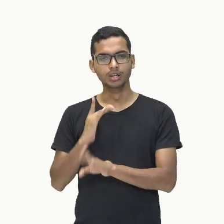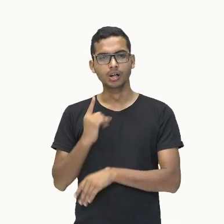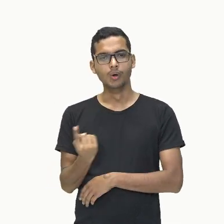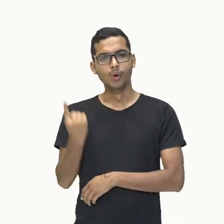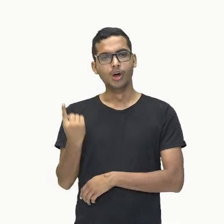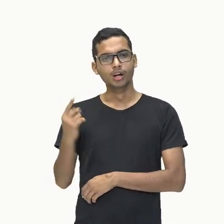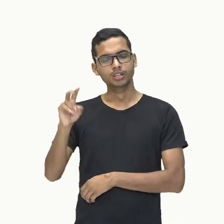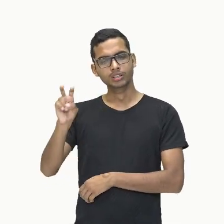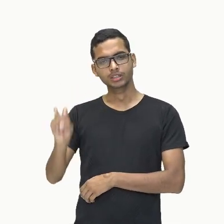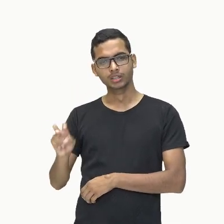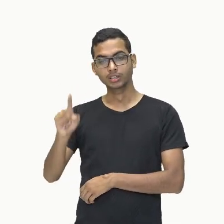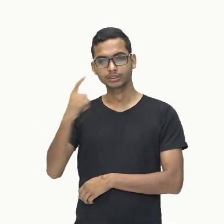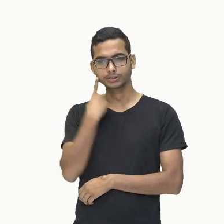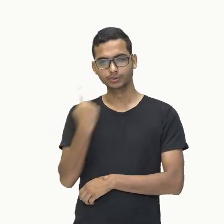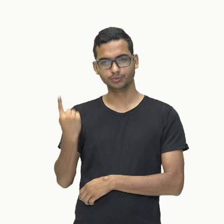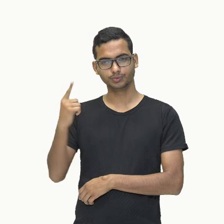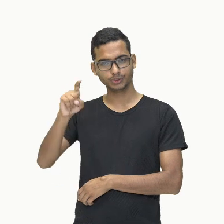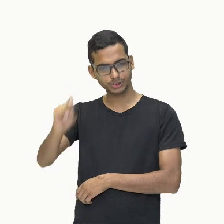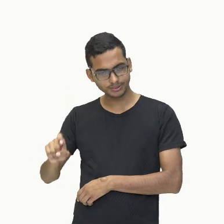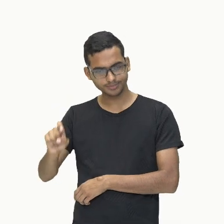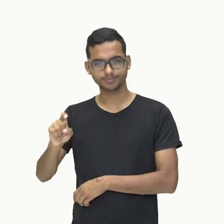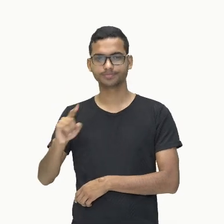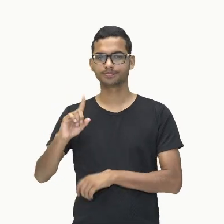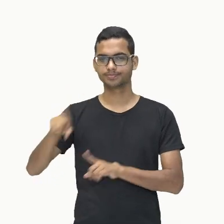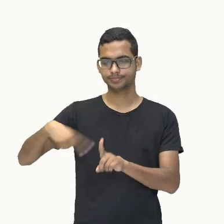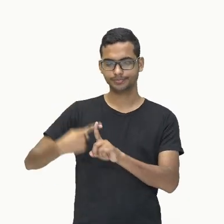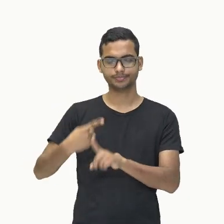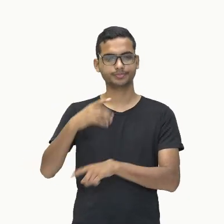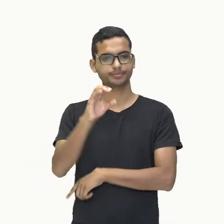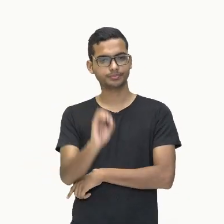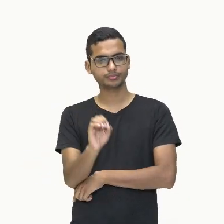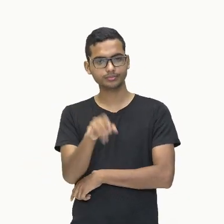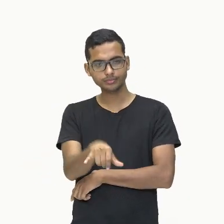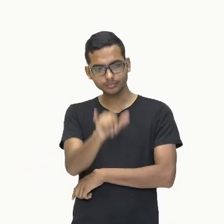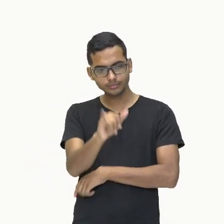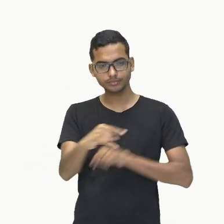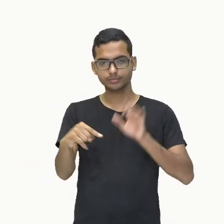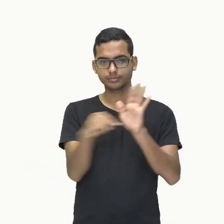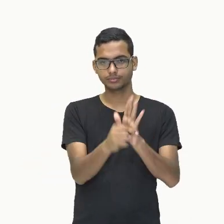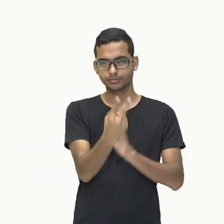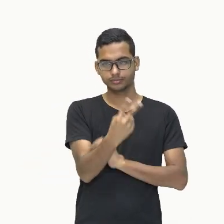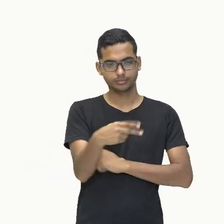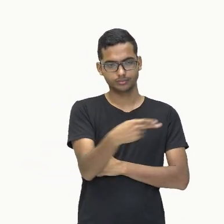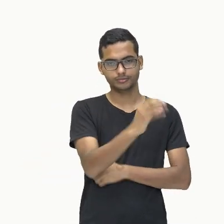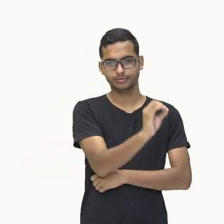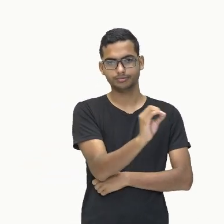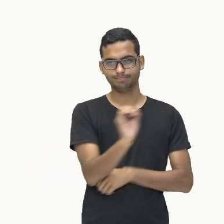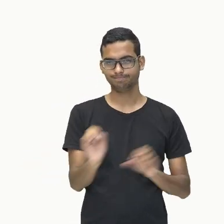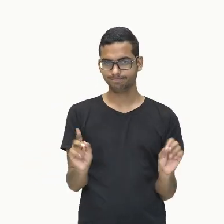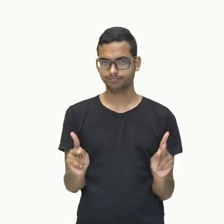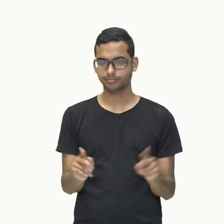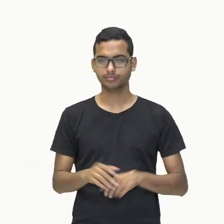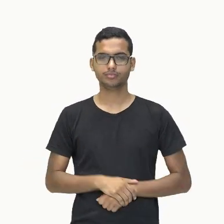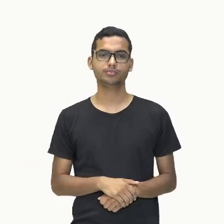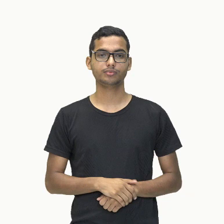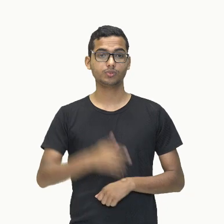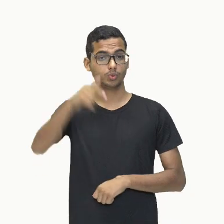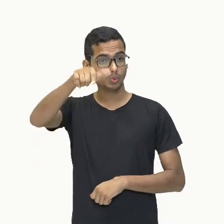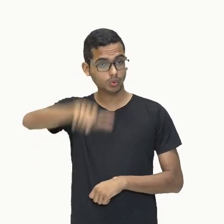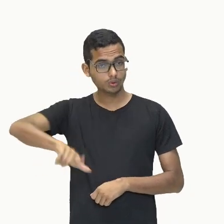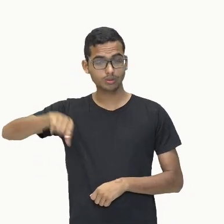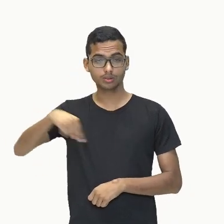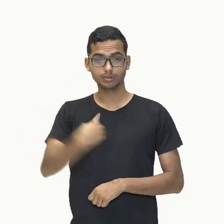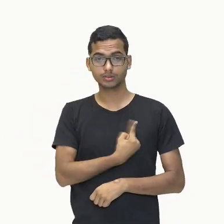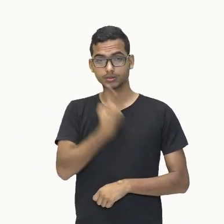1x mais 0y menos 2 igual a 0, tá? E aí, novamente, nós vamos